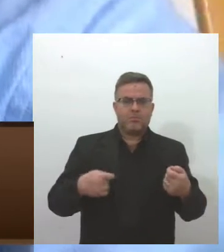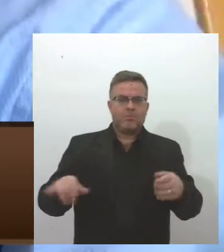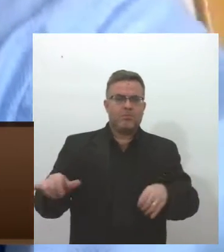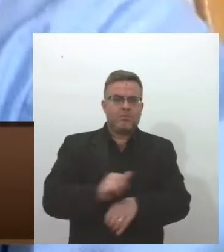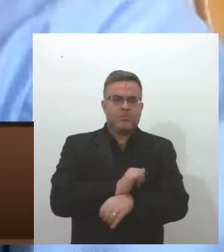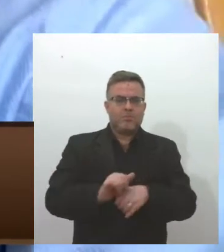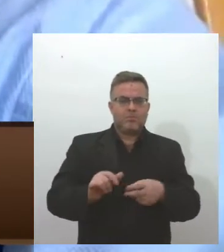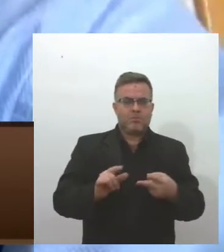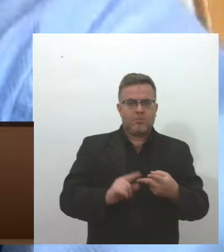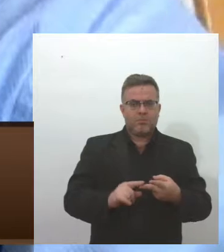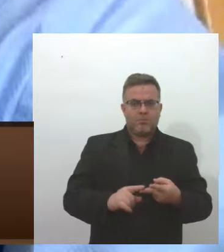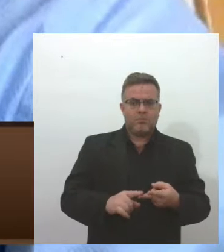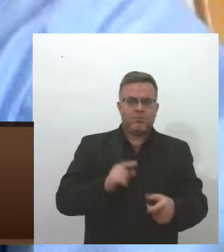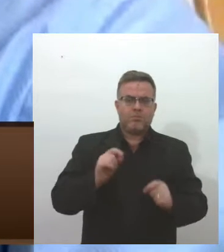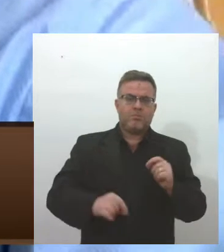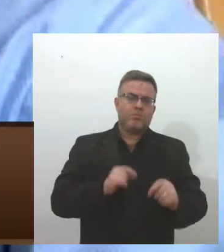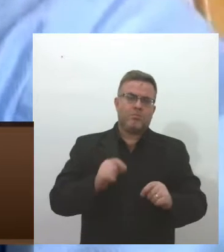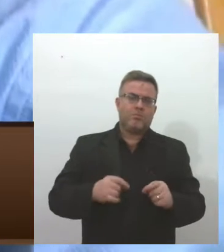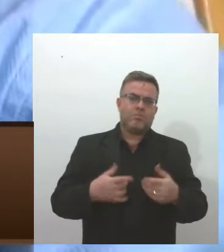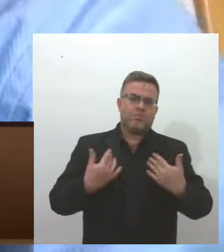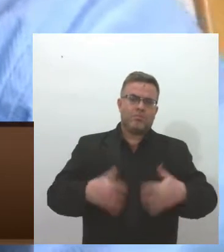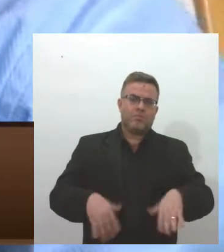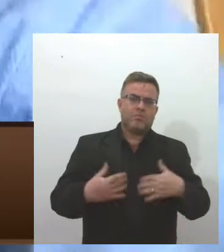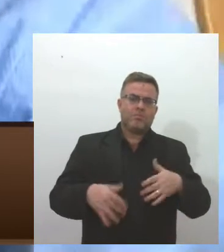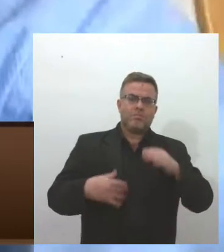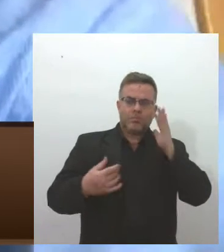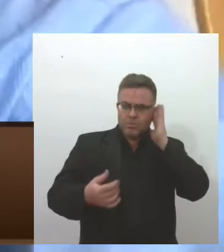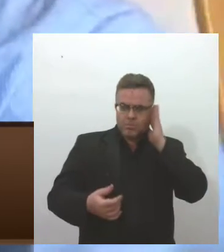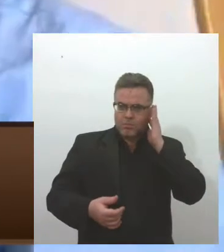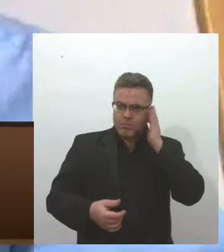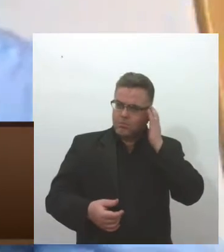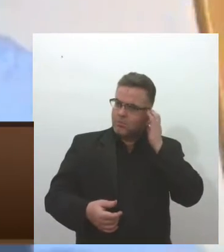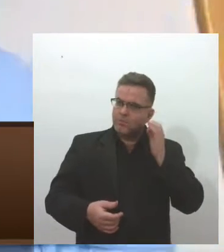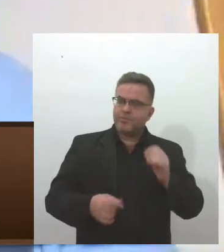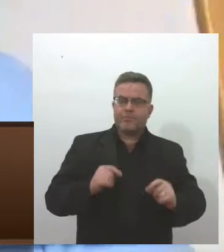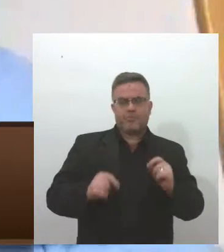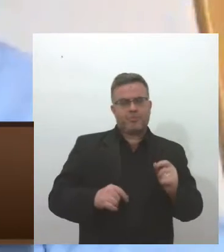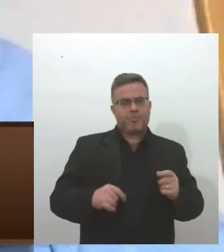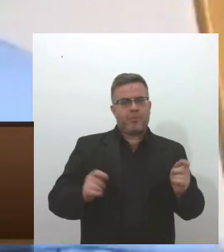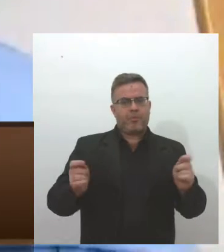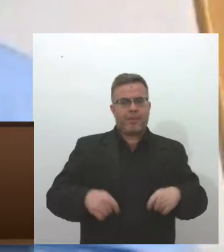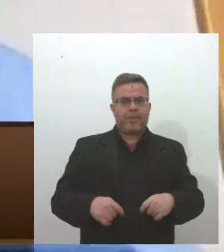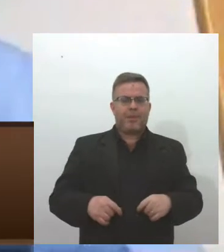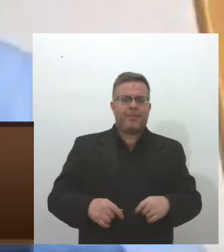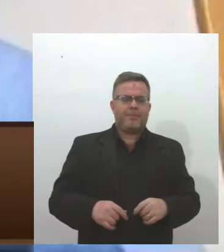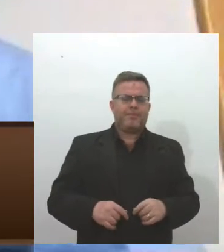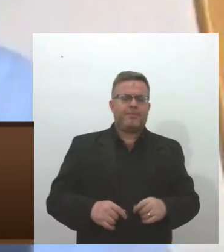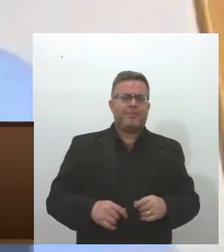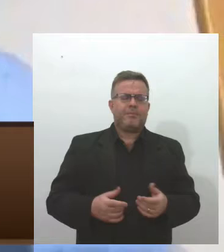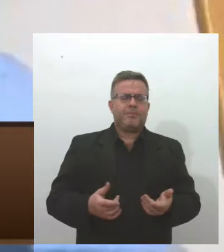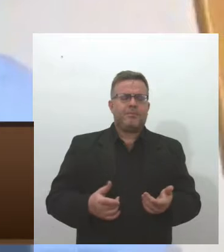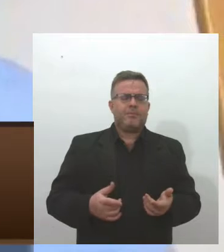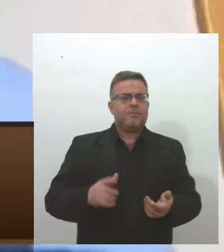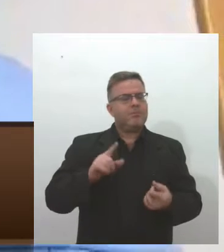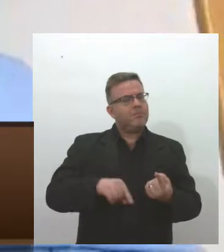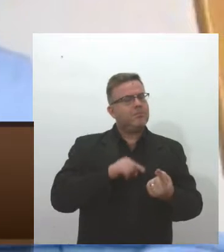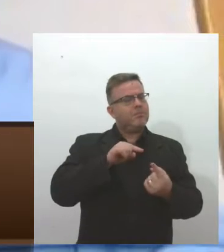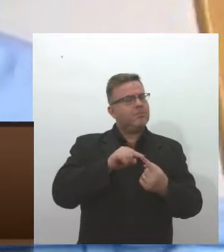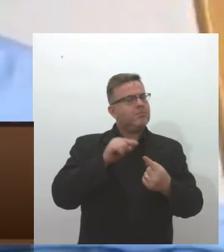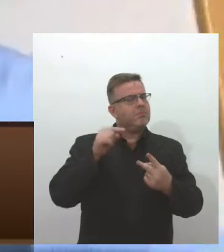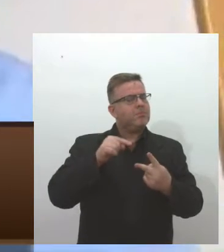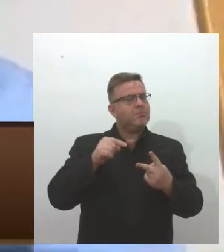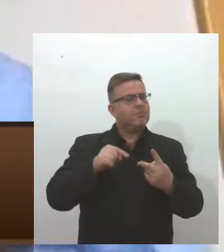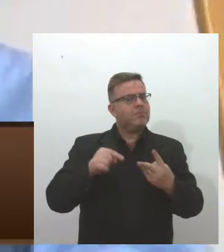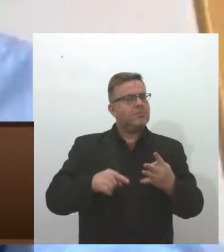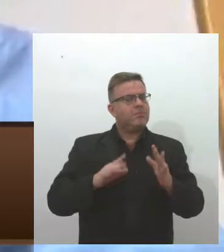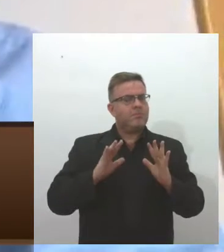estar sendo, de tempos em tempos, atualizado, até porque aquelas metas que foram colocadas lá atrás,